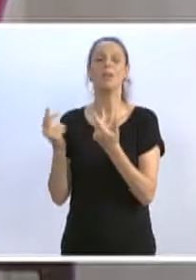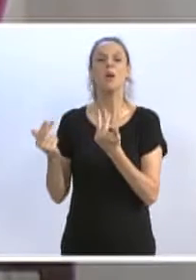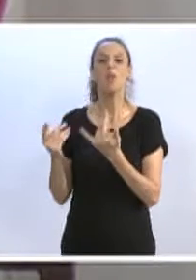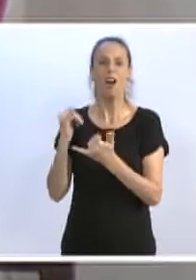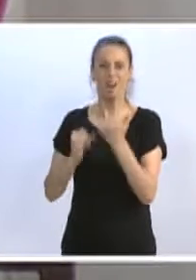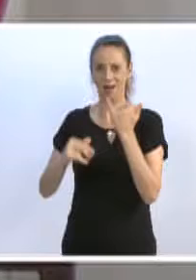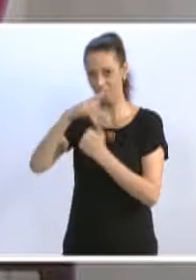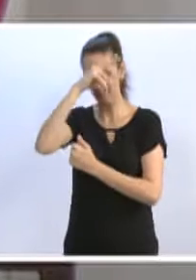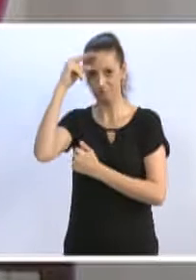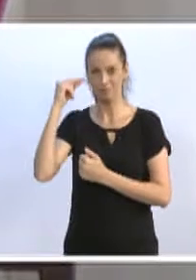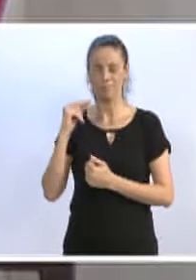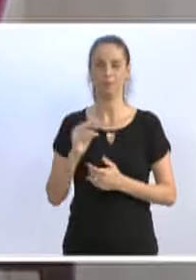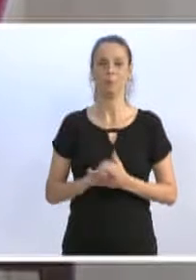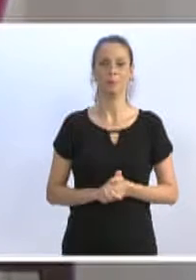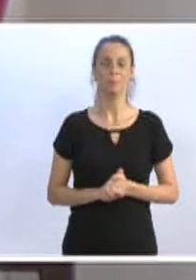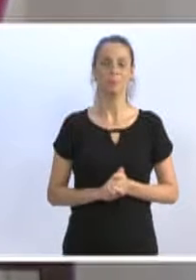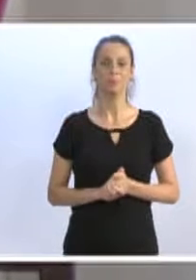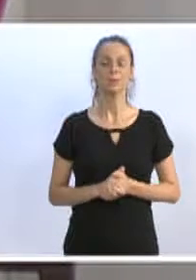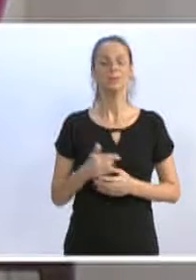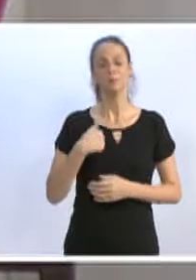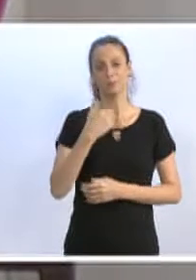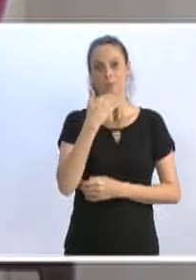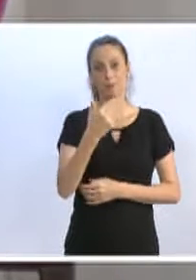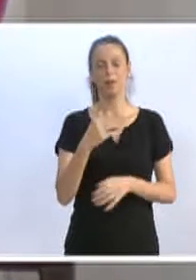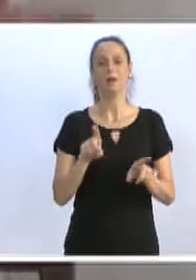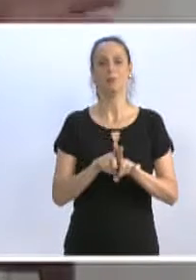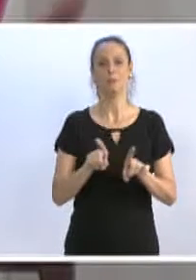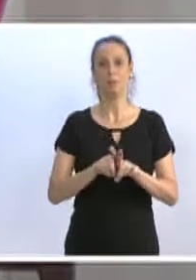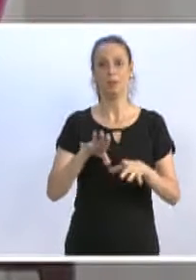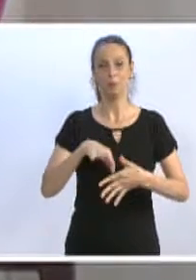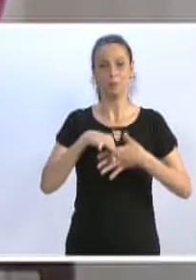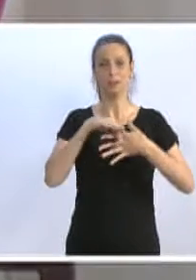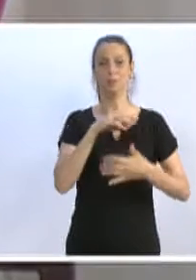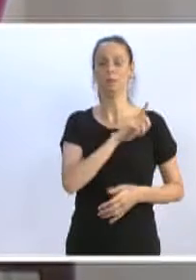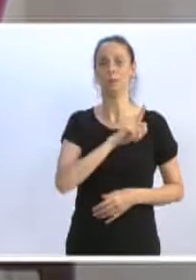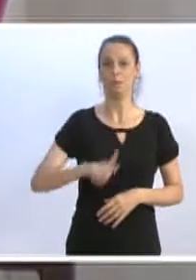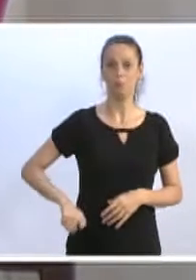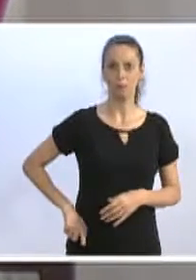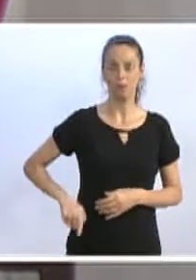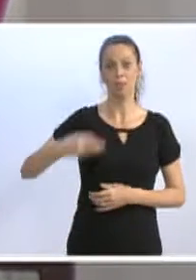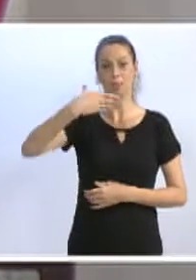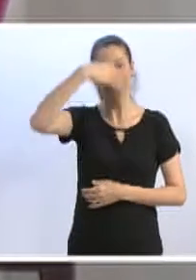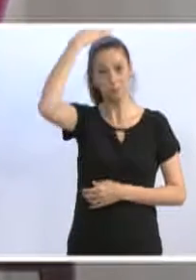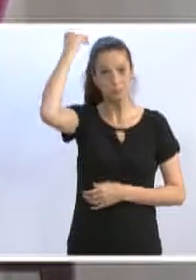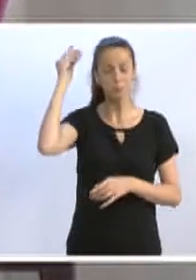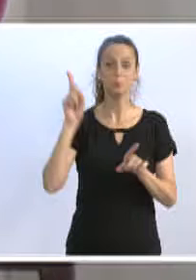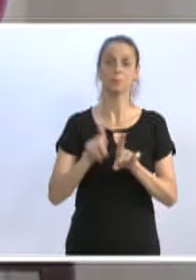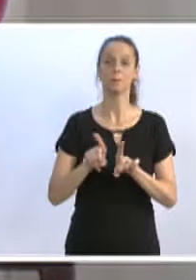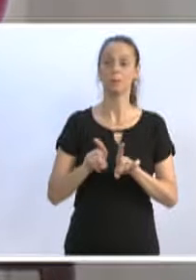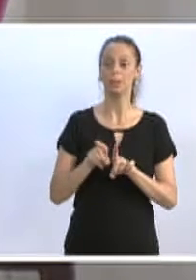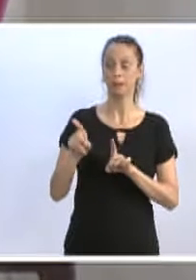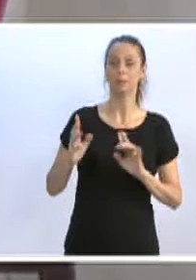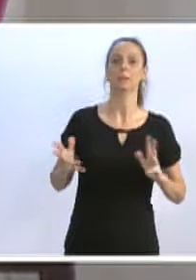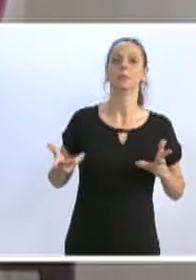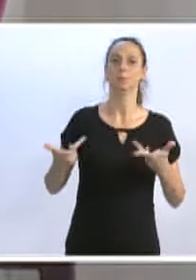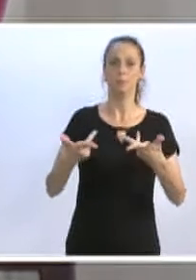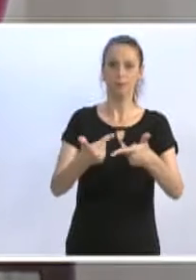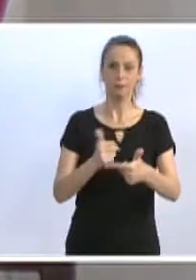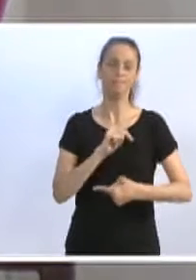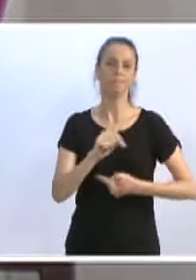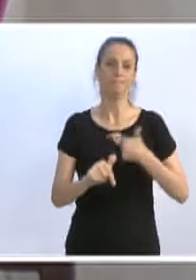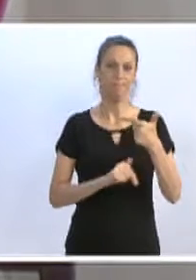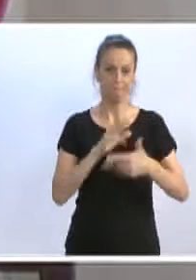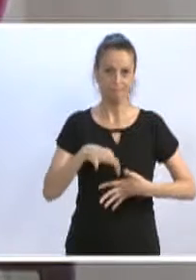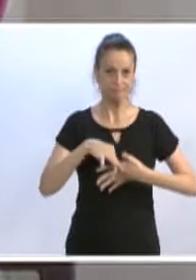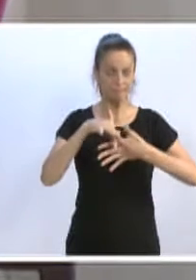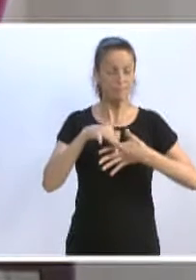com eficiência e aí eu faço um pedido encarecido o líder do governo alexandre matias que agora é faz um excelente trabalho na liderança para